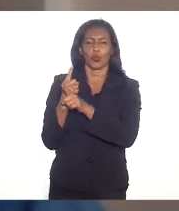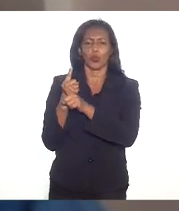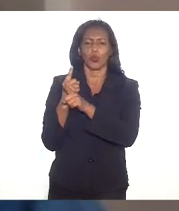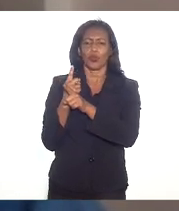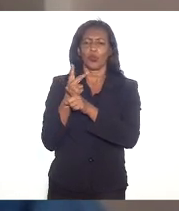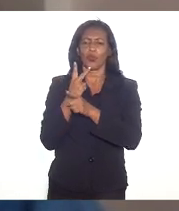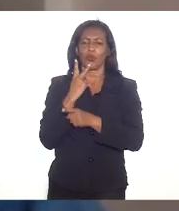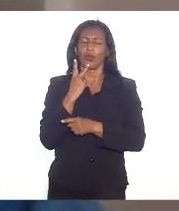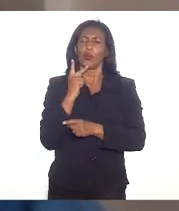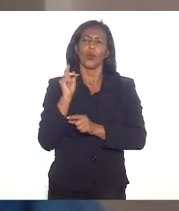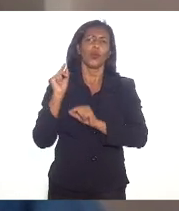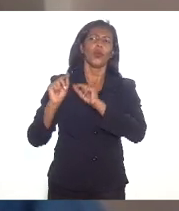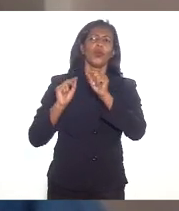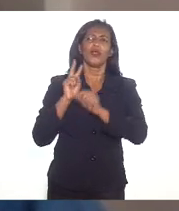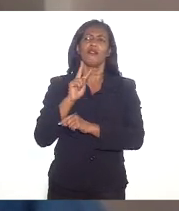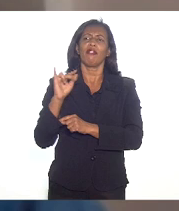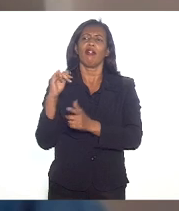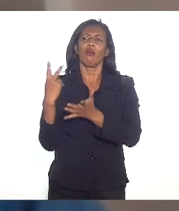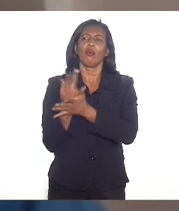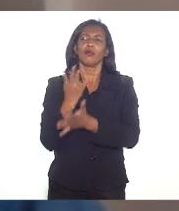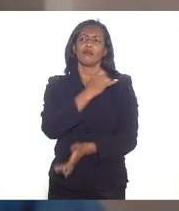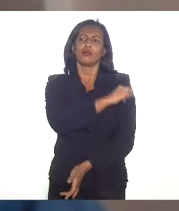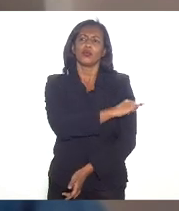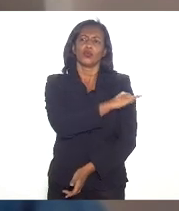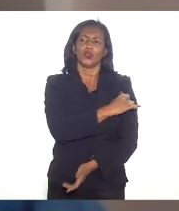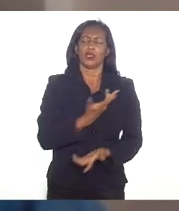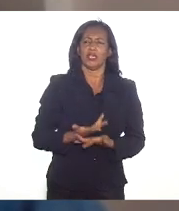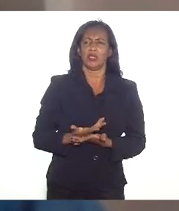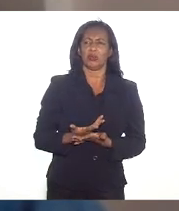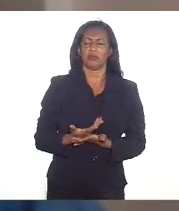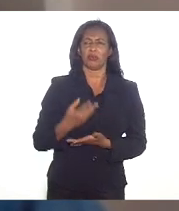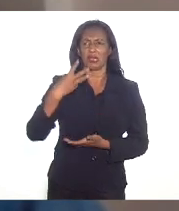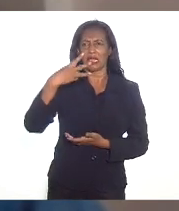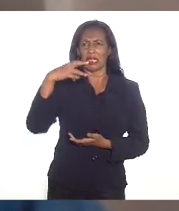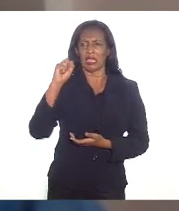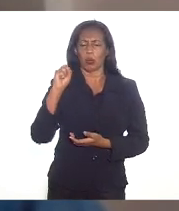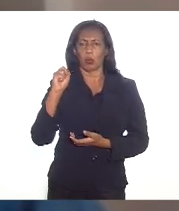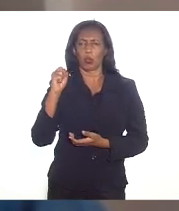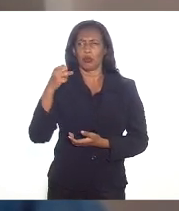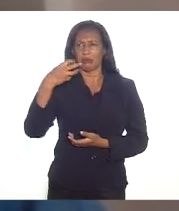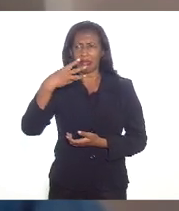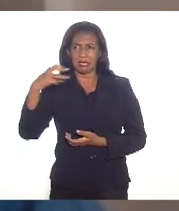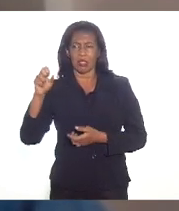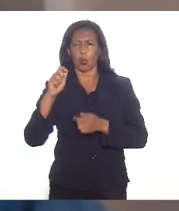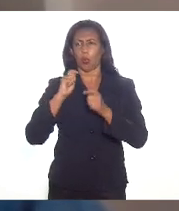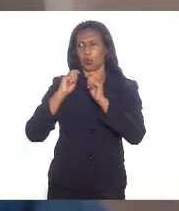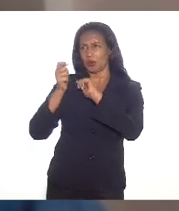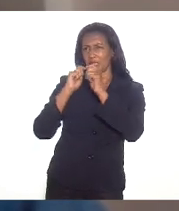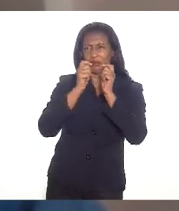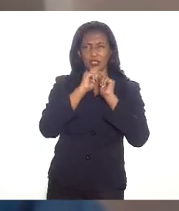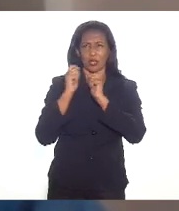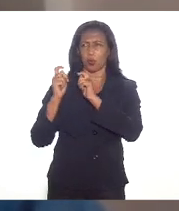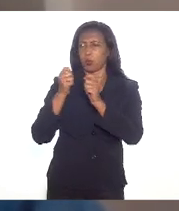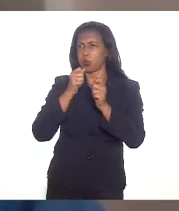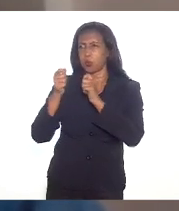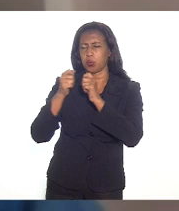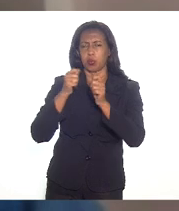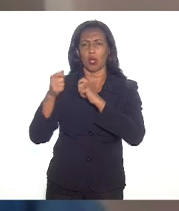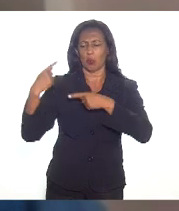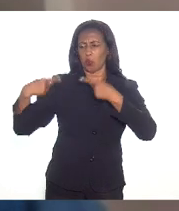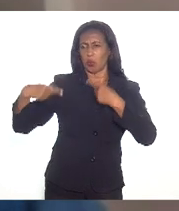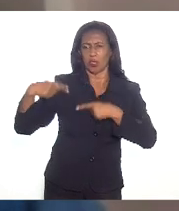chamado O Que Será do Rio, né? Com 38 entrevistas de intelectuais, lideranças empresariais,